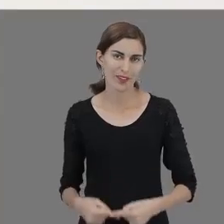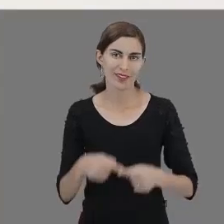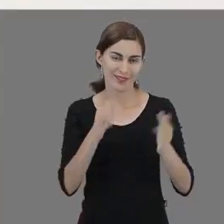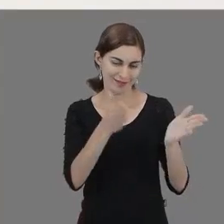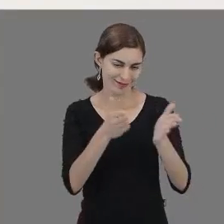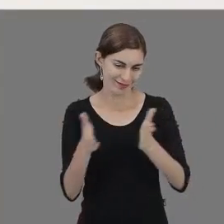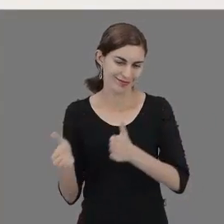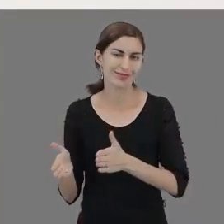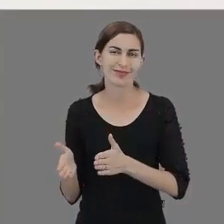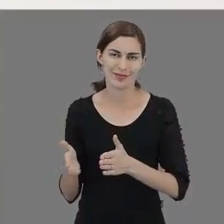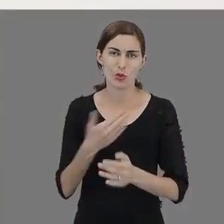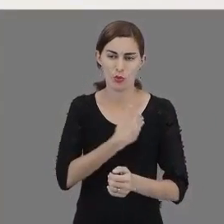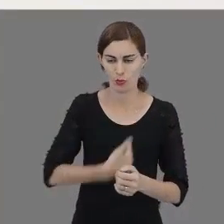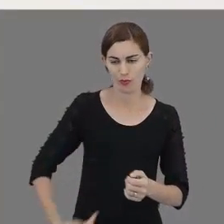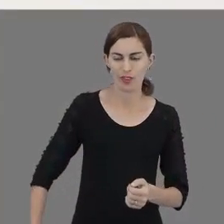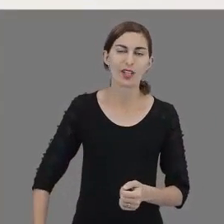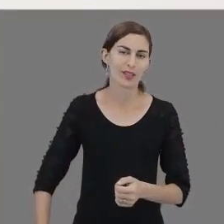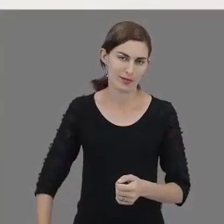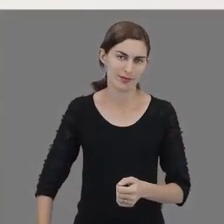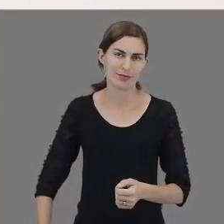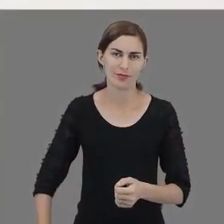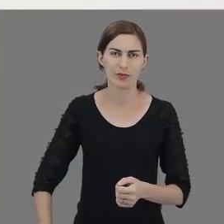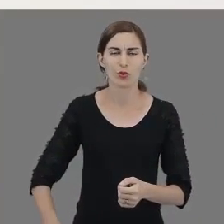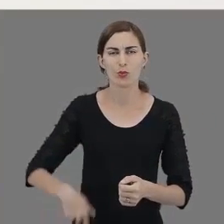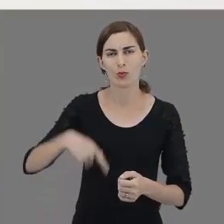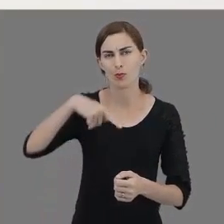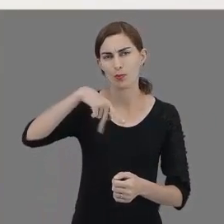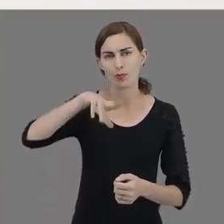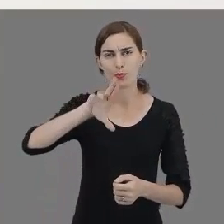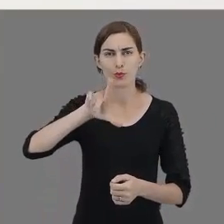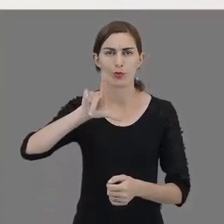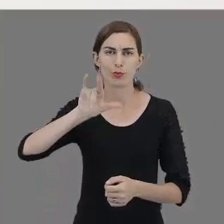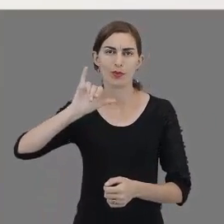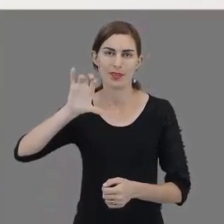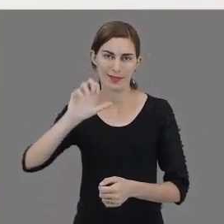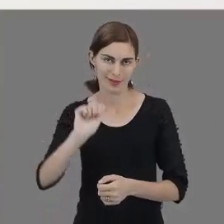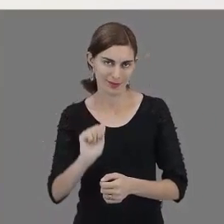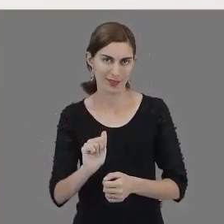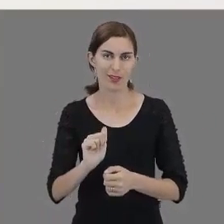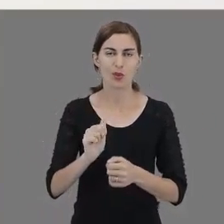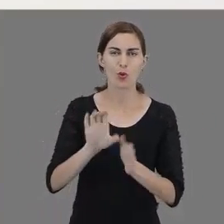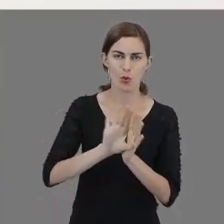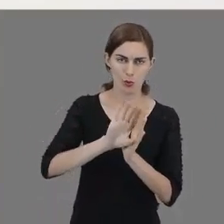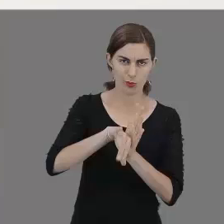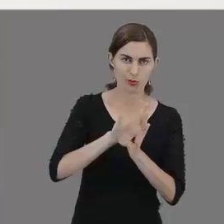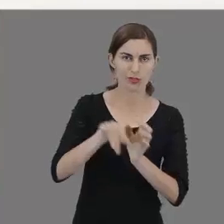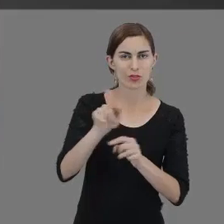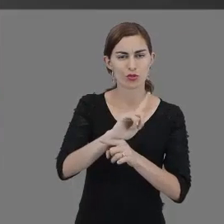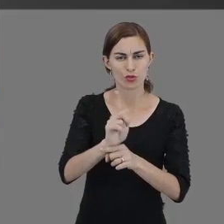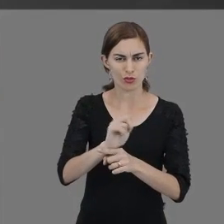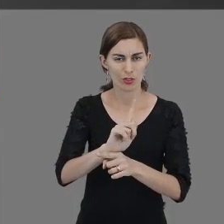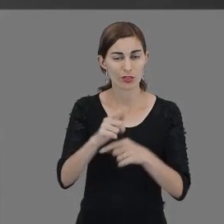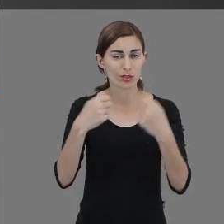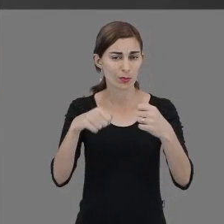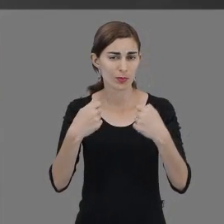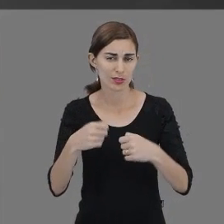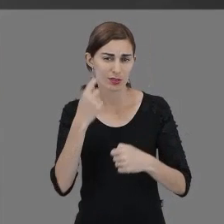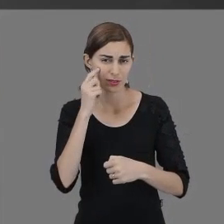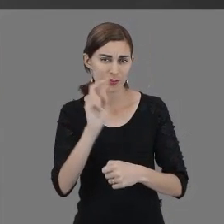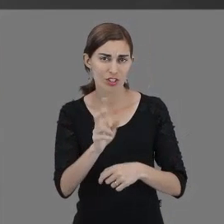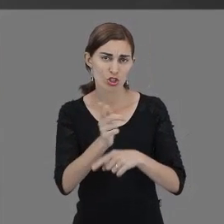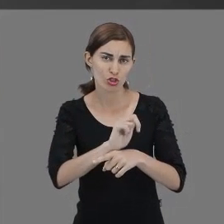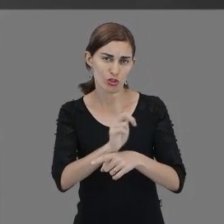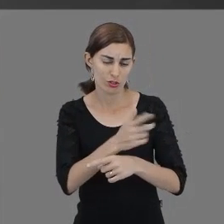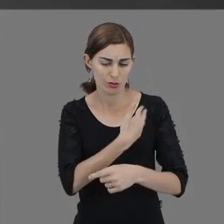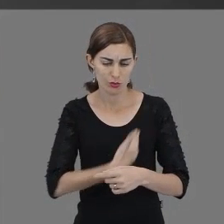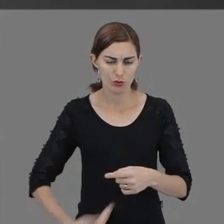públicas. E aí, relacionando o conceito de administração pública com o conceito de gestão que a gente acabou de ver, a gente tem que a gestão pública ela